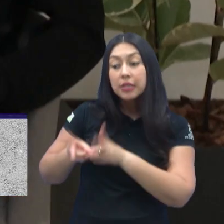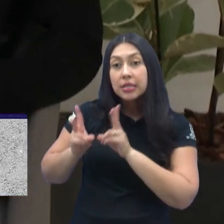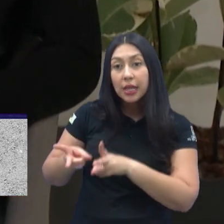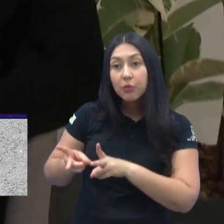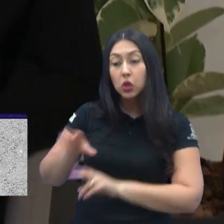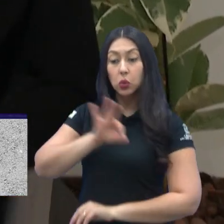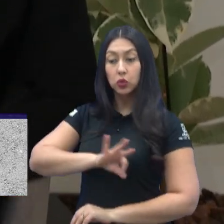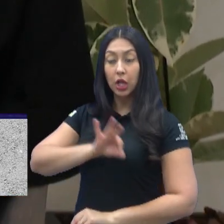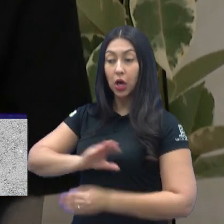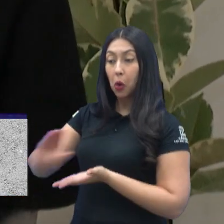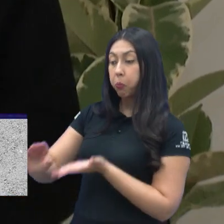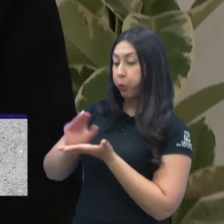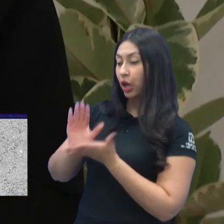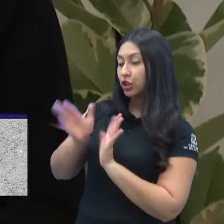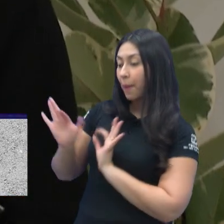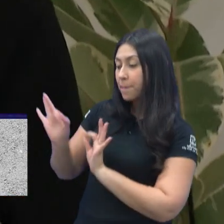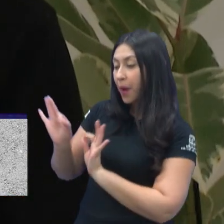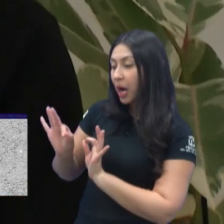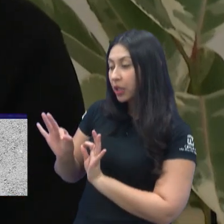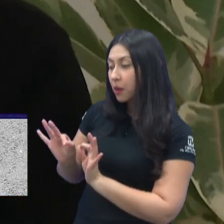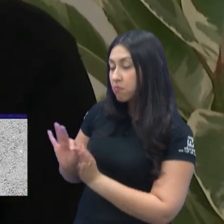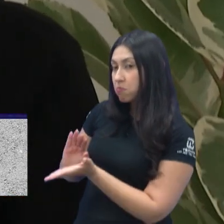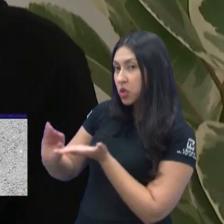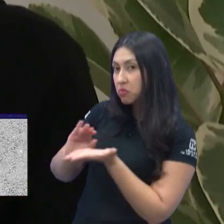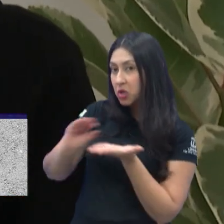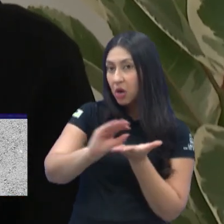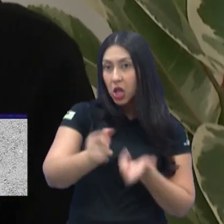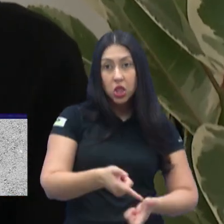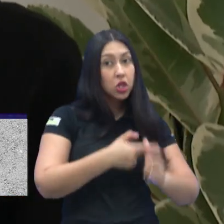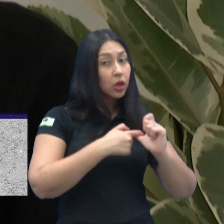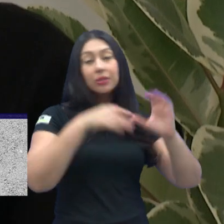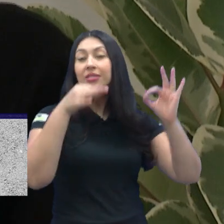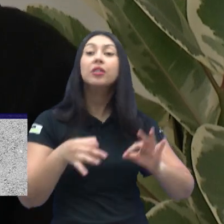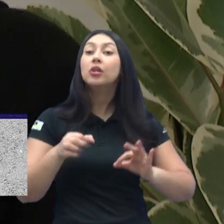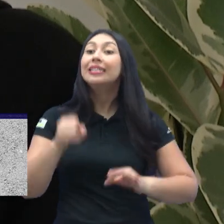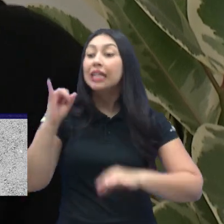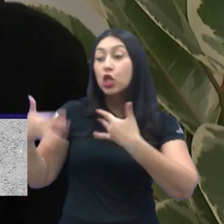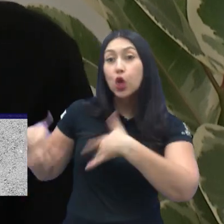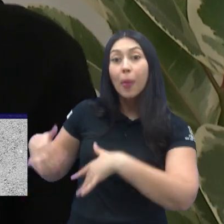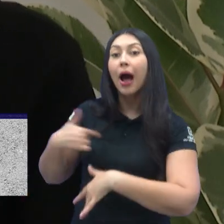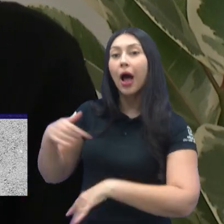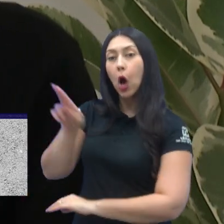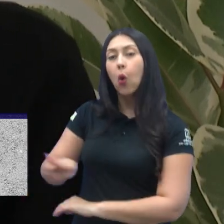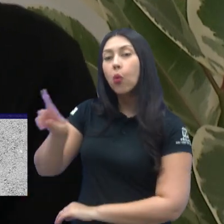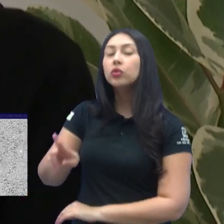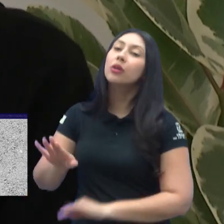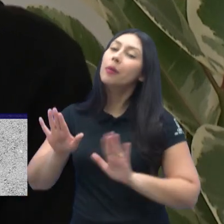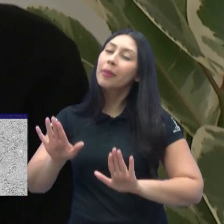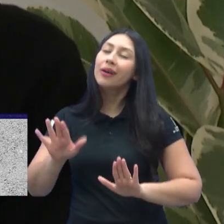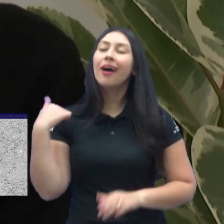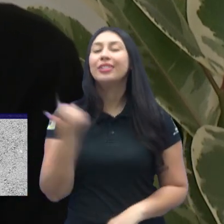pagamento, eu sempre deixo separados os valores para todos os tipos de contas, pagamentos, e o restante eu uso de saldo livre. Mas a gente sabe que a realidade de cada um